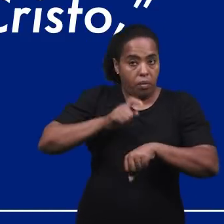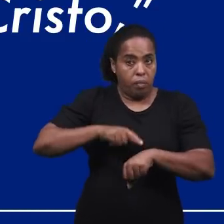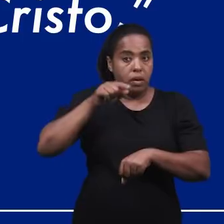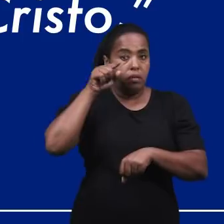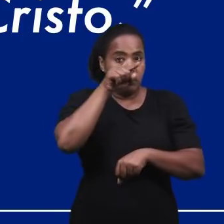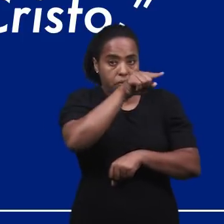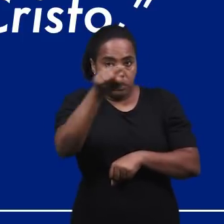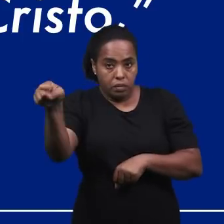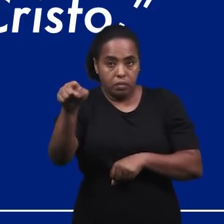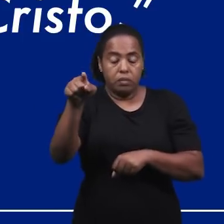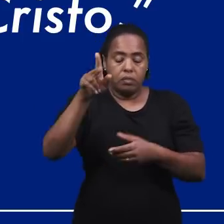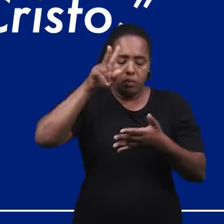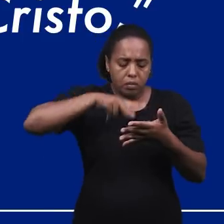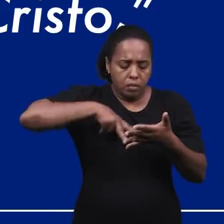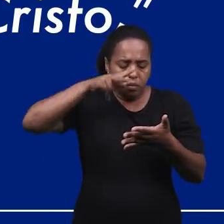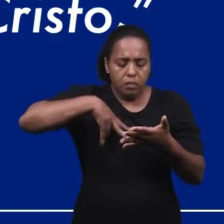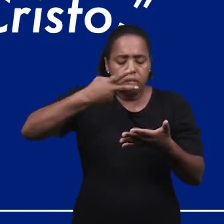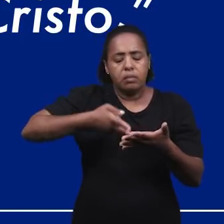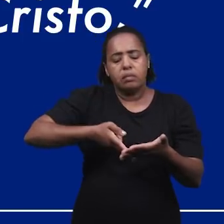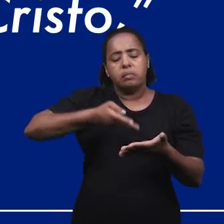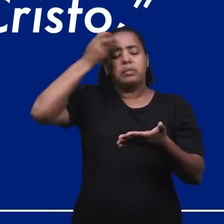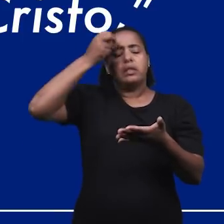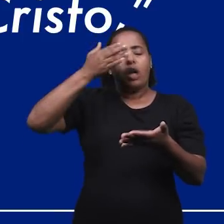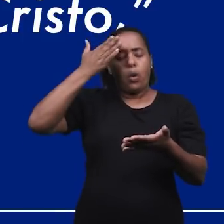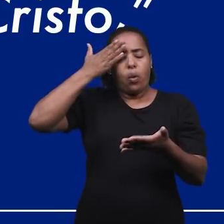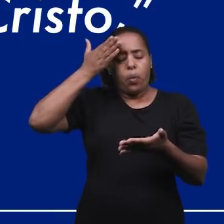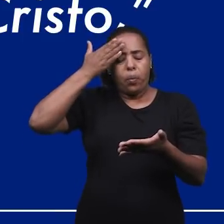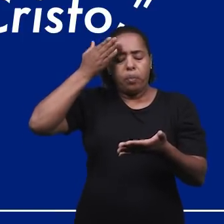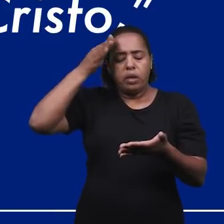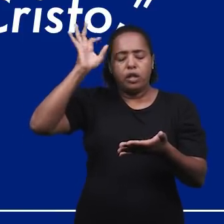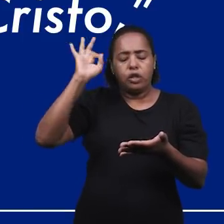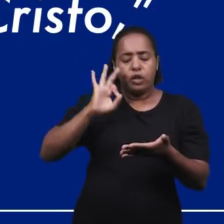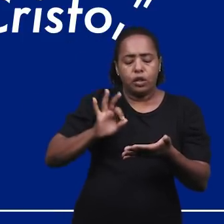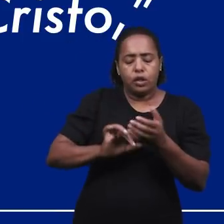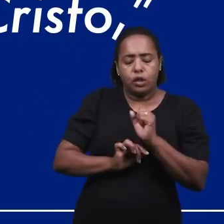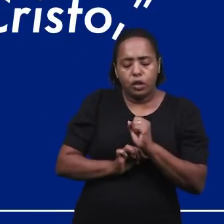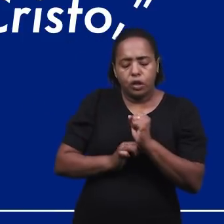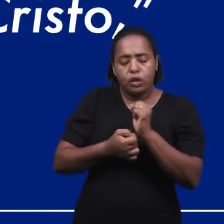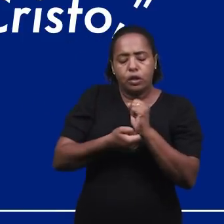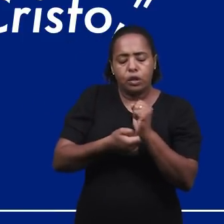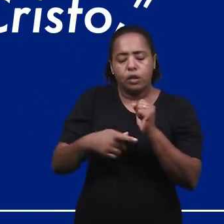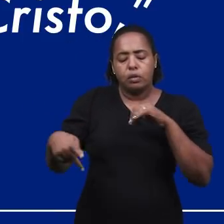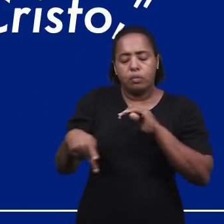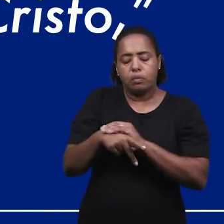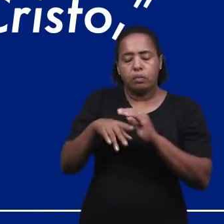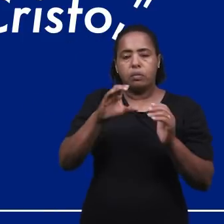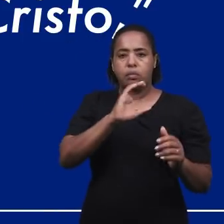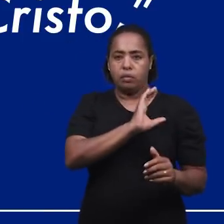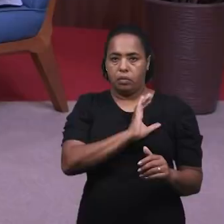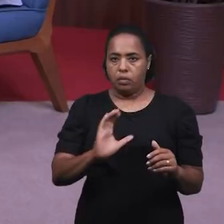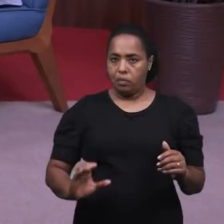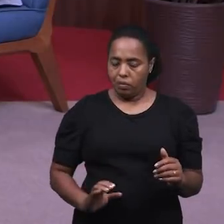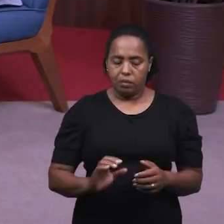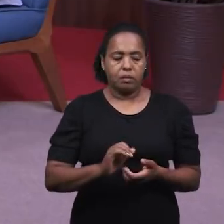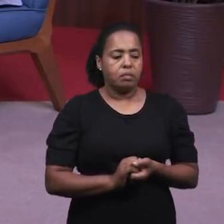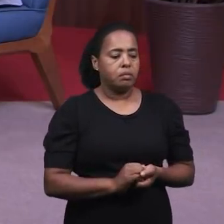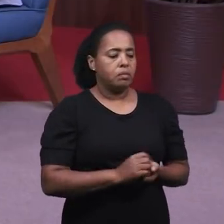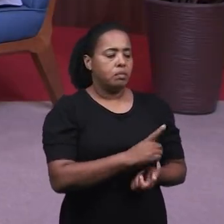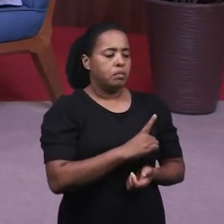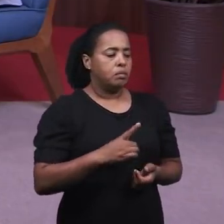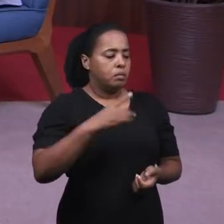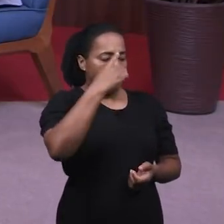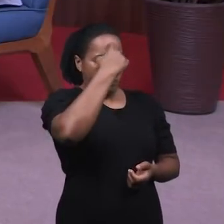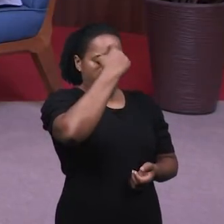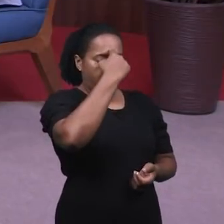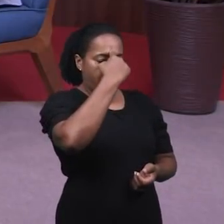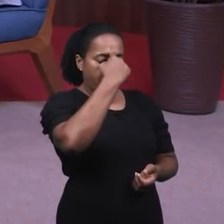podeis perceber a minha compreensão do mistério de Cristo. Daniel, qual